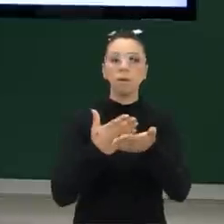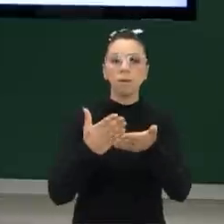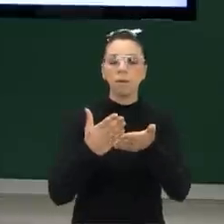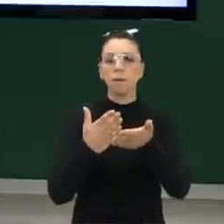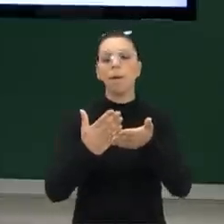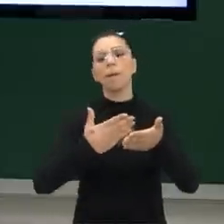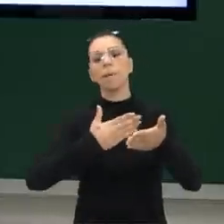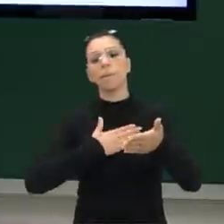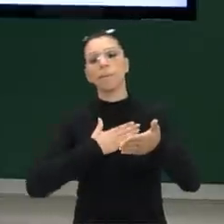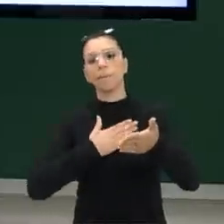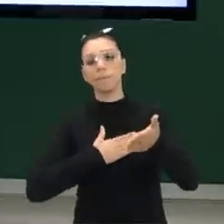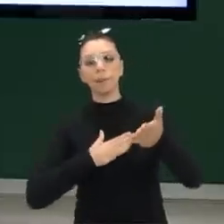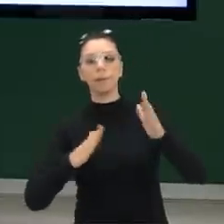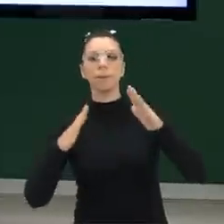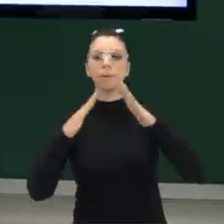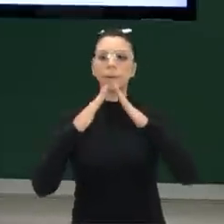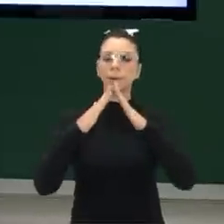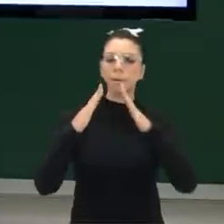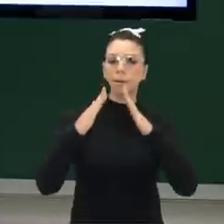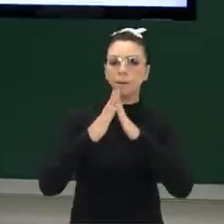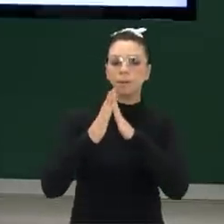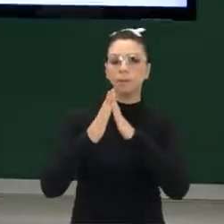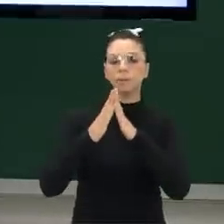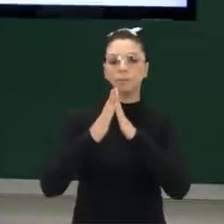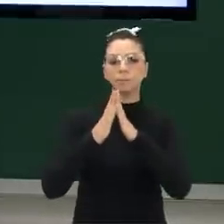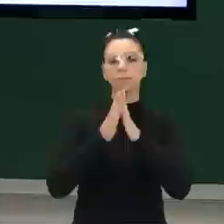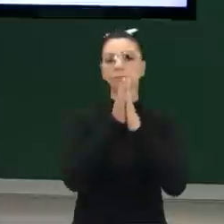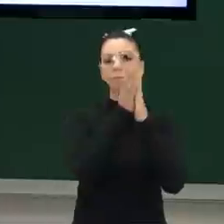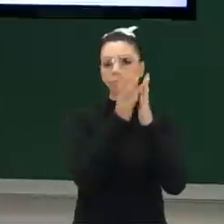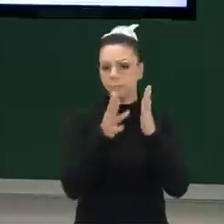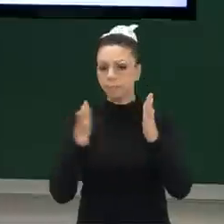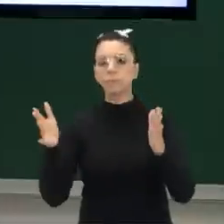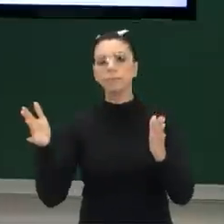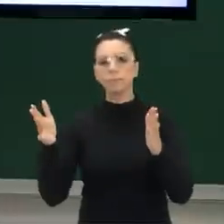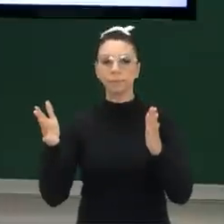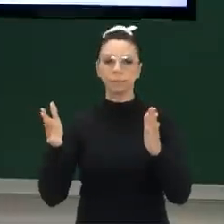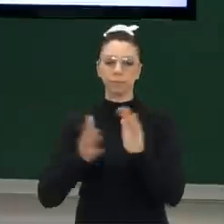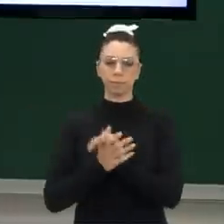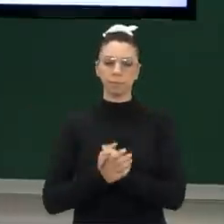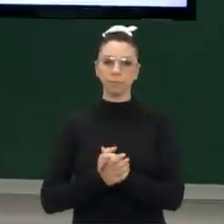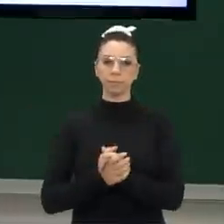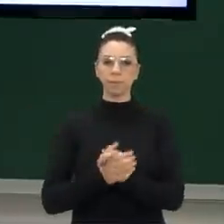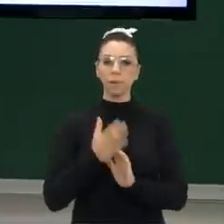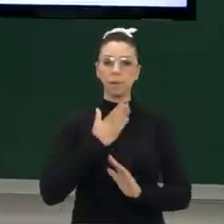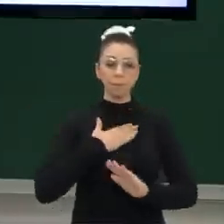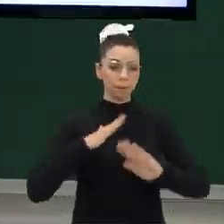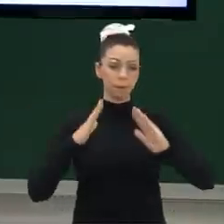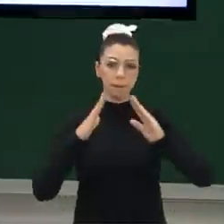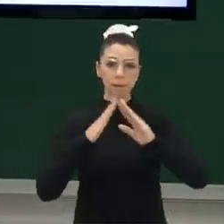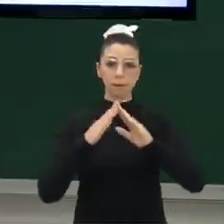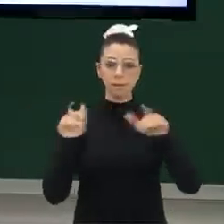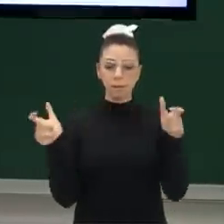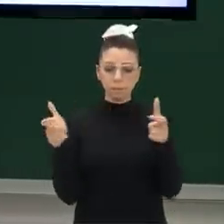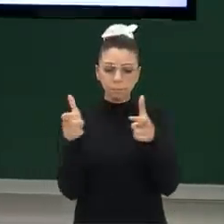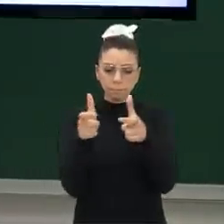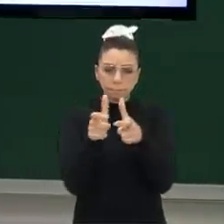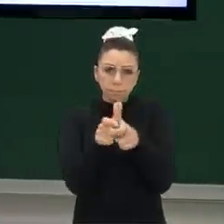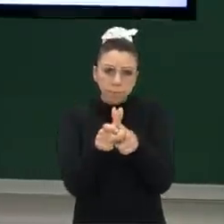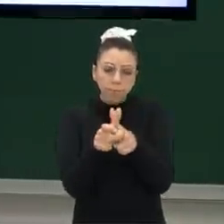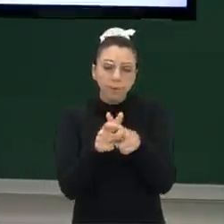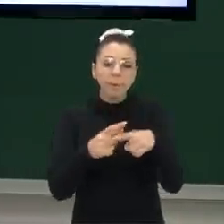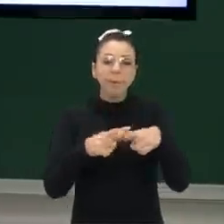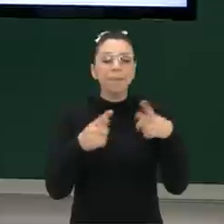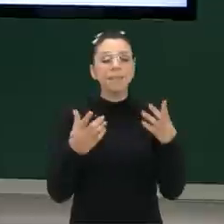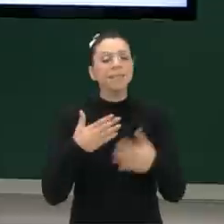"My house is small, but really comfortable." A minha casa, ela é pequena, mas ela é